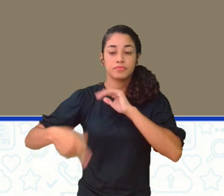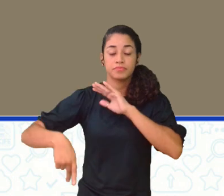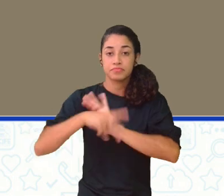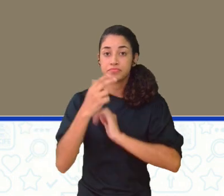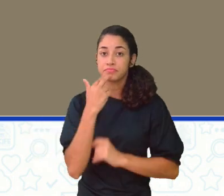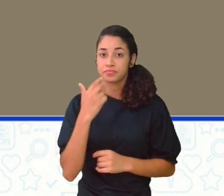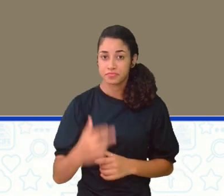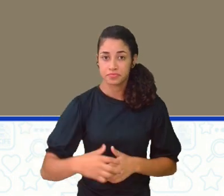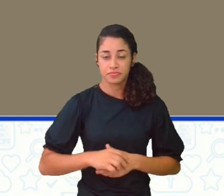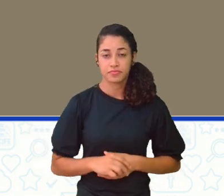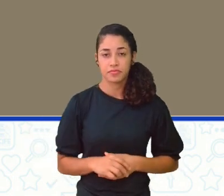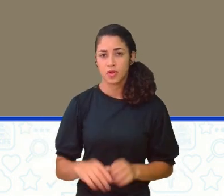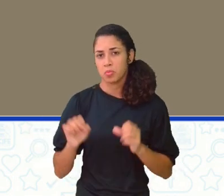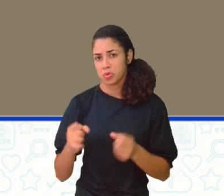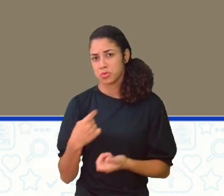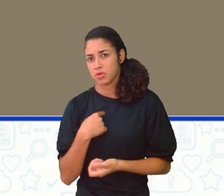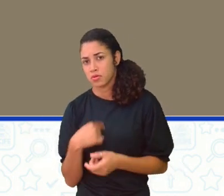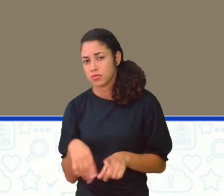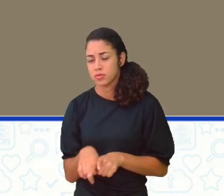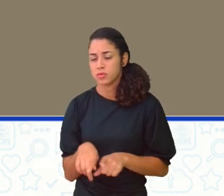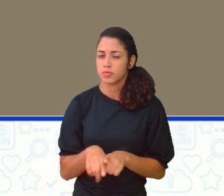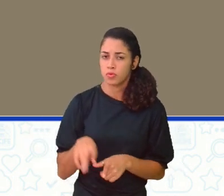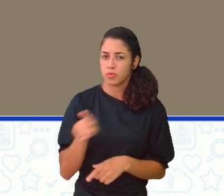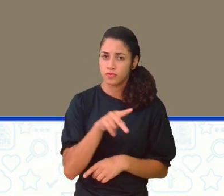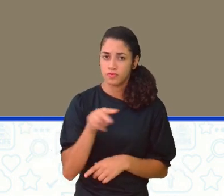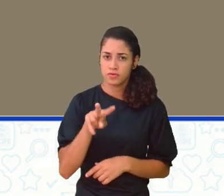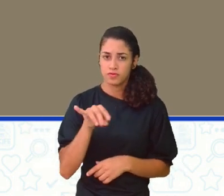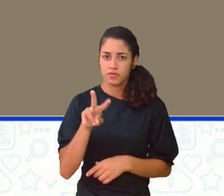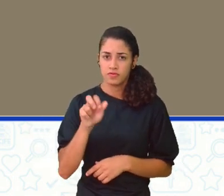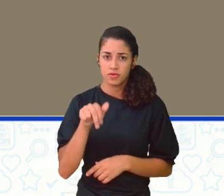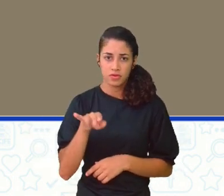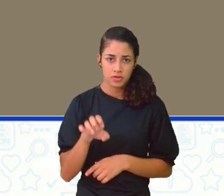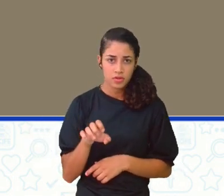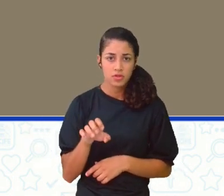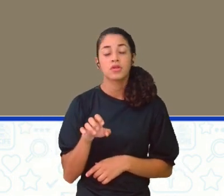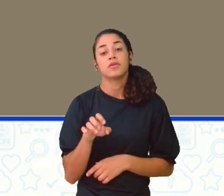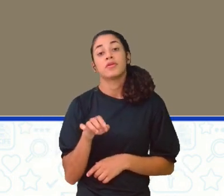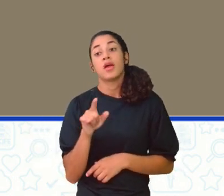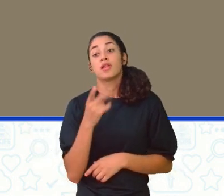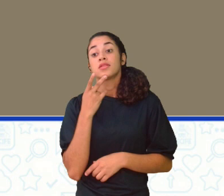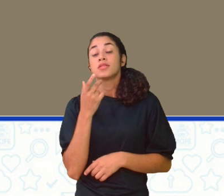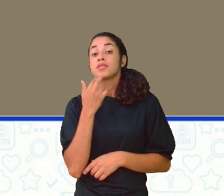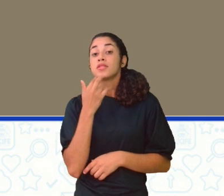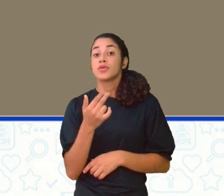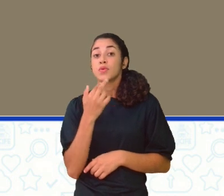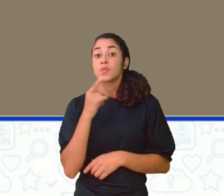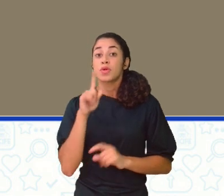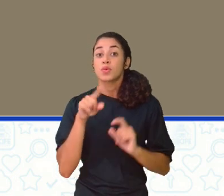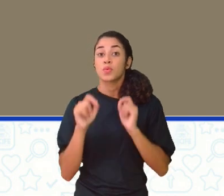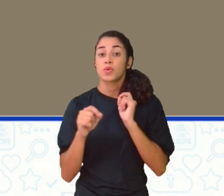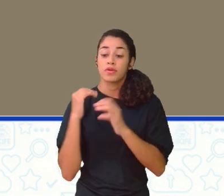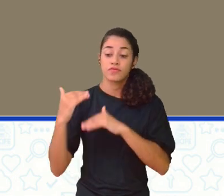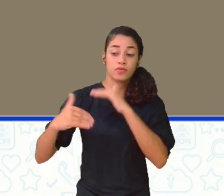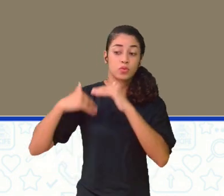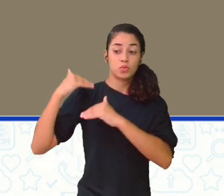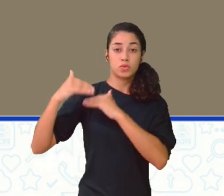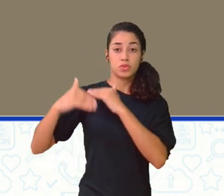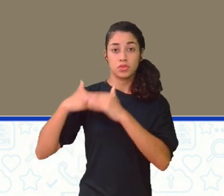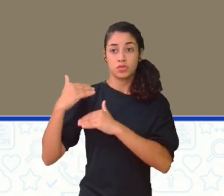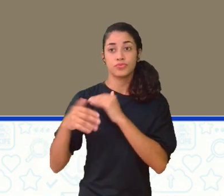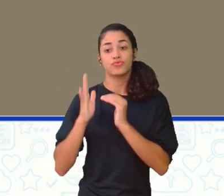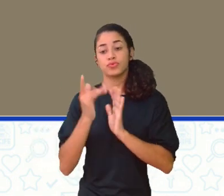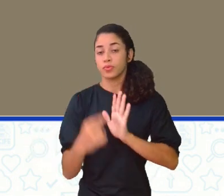língua. Tanto eu quanto a professora Vivi falamos aqui, não é? Que a língua ela foi evoluindo e eu mostrei